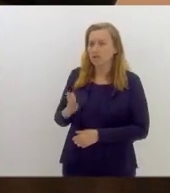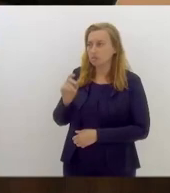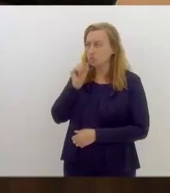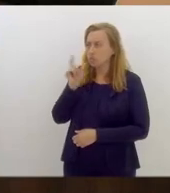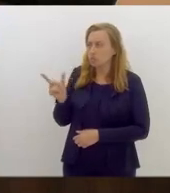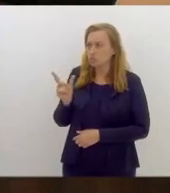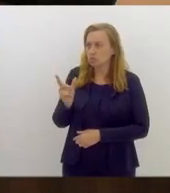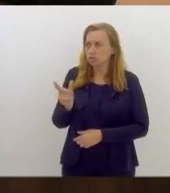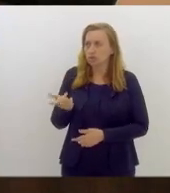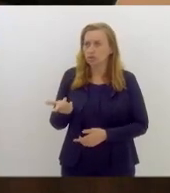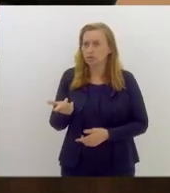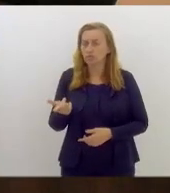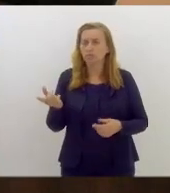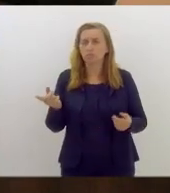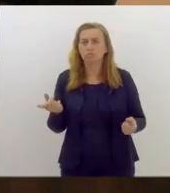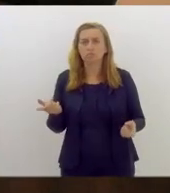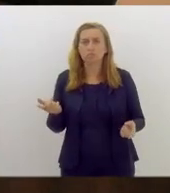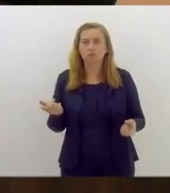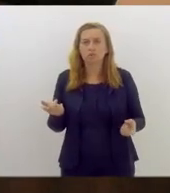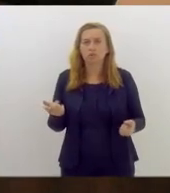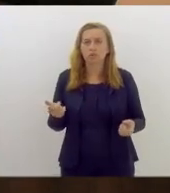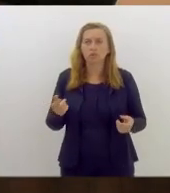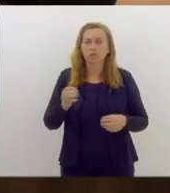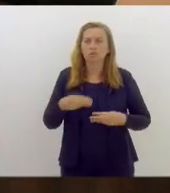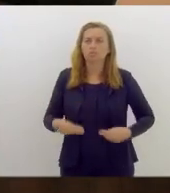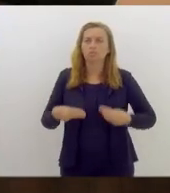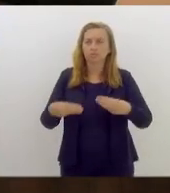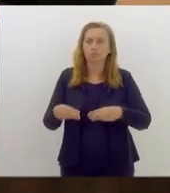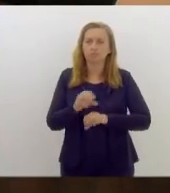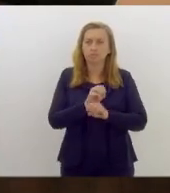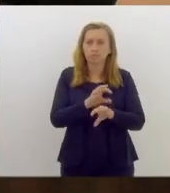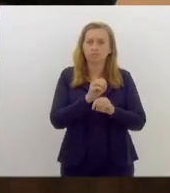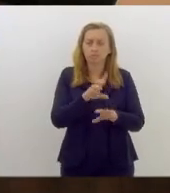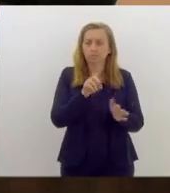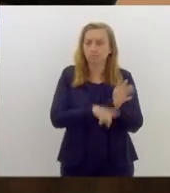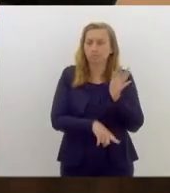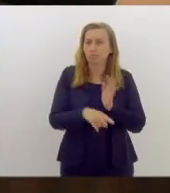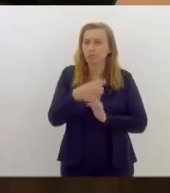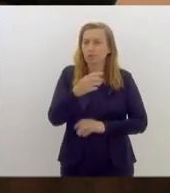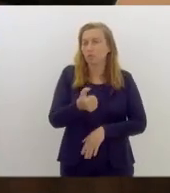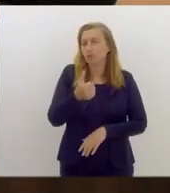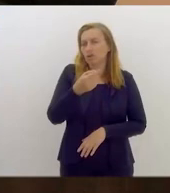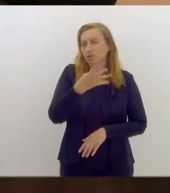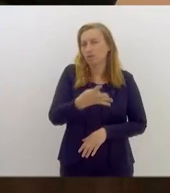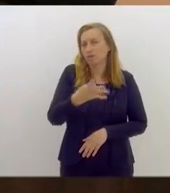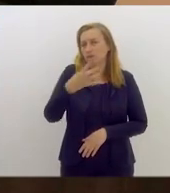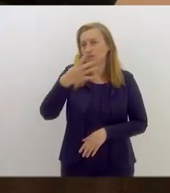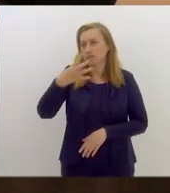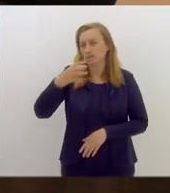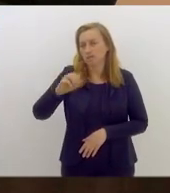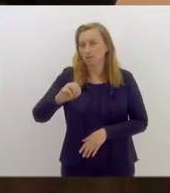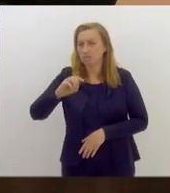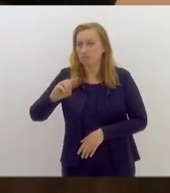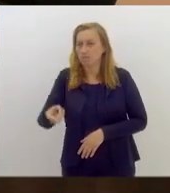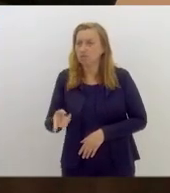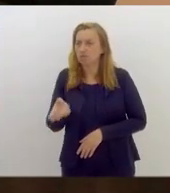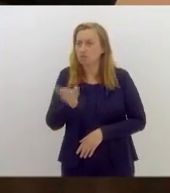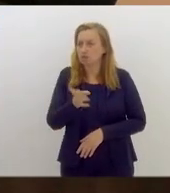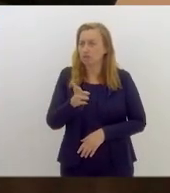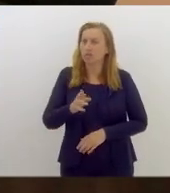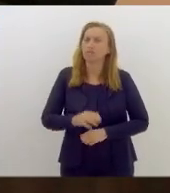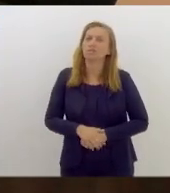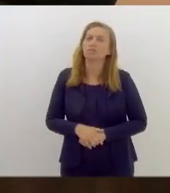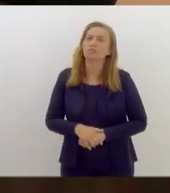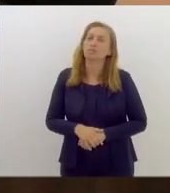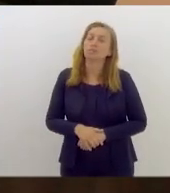Durante o intervalo do jogo, descobriram que o Ministério da Educação tinha subtraído quase 400 milhões de reais de verbas de custeio